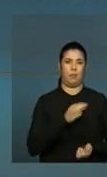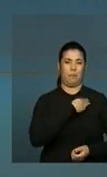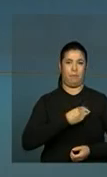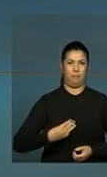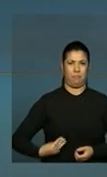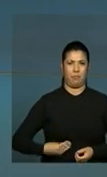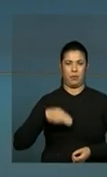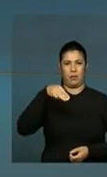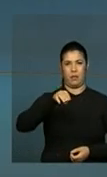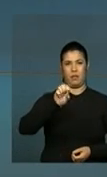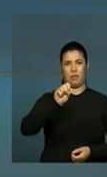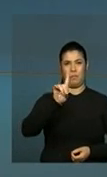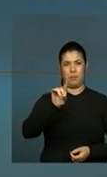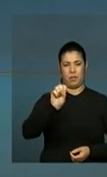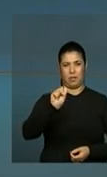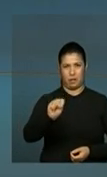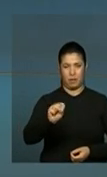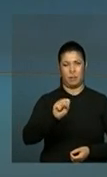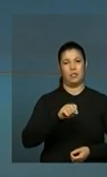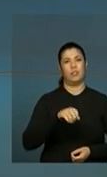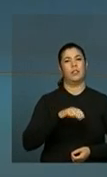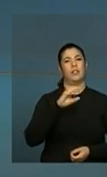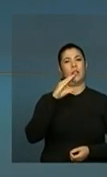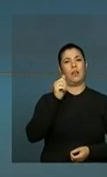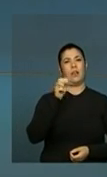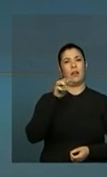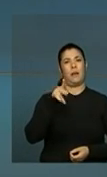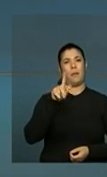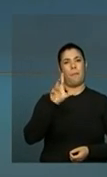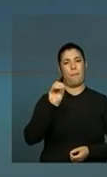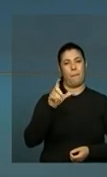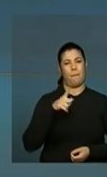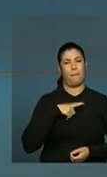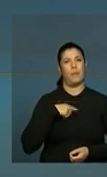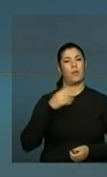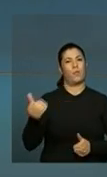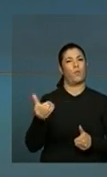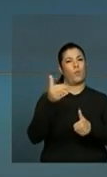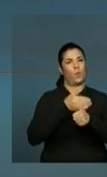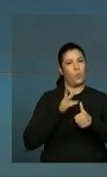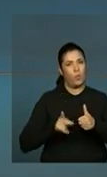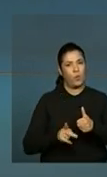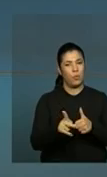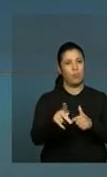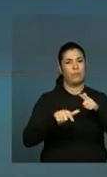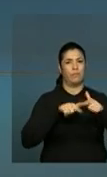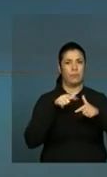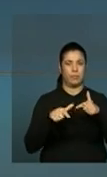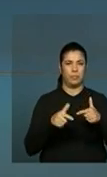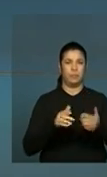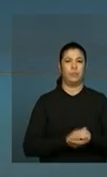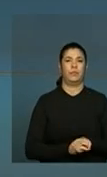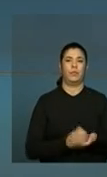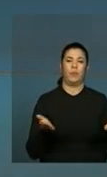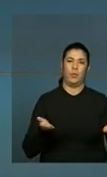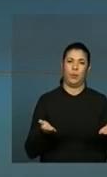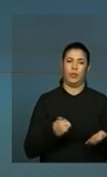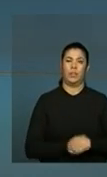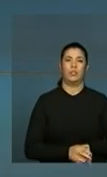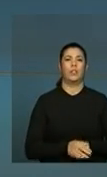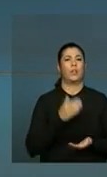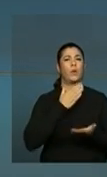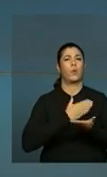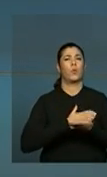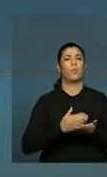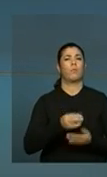do Desenvolvimento Social e Combate à Fome, Tereza Campelo. Ela foi reconduzida ao cargo hoje. Tereza Campelo